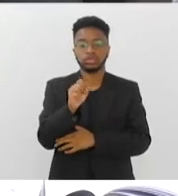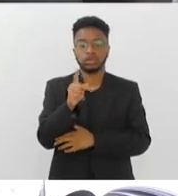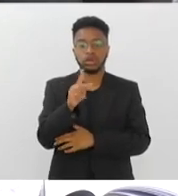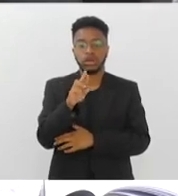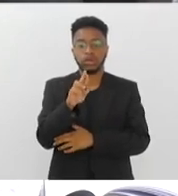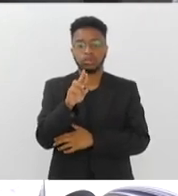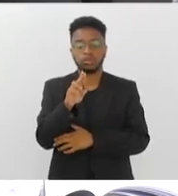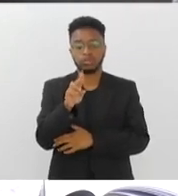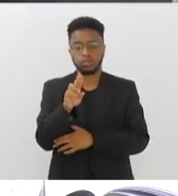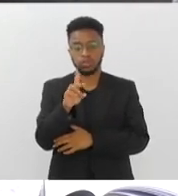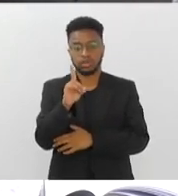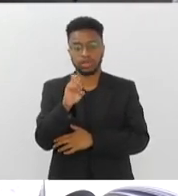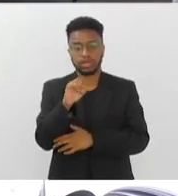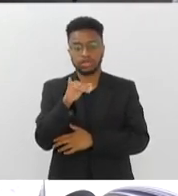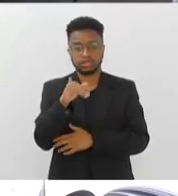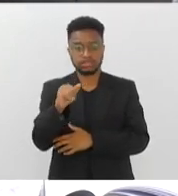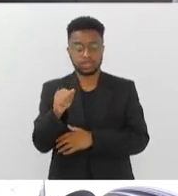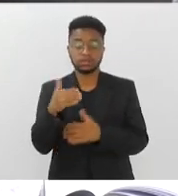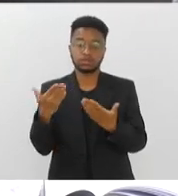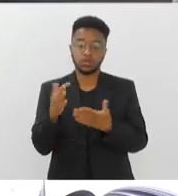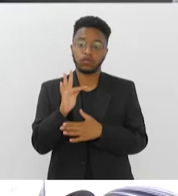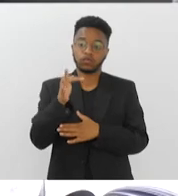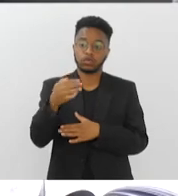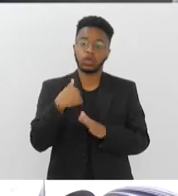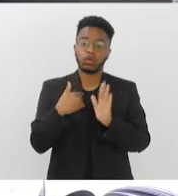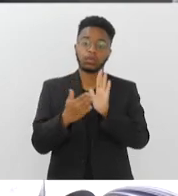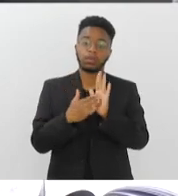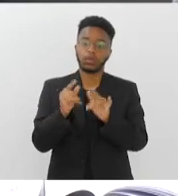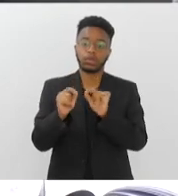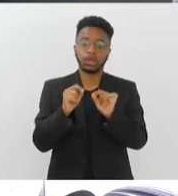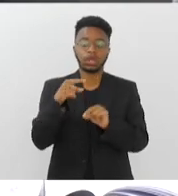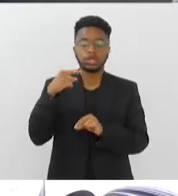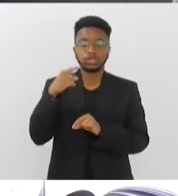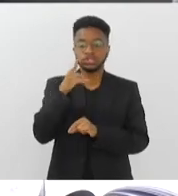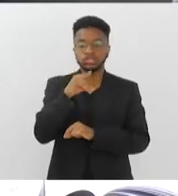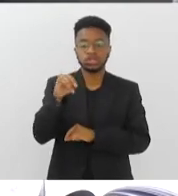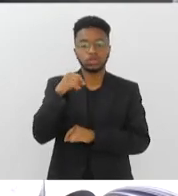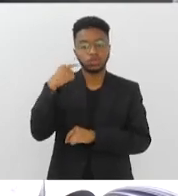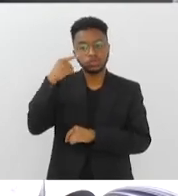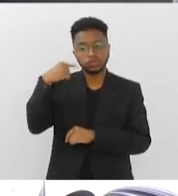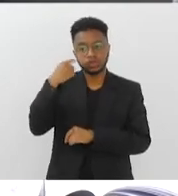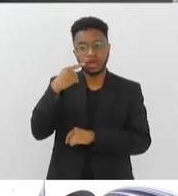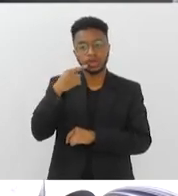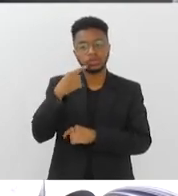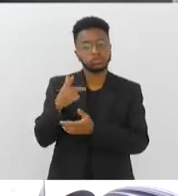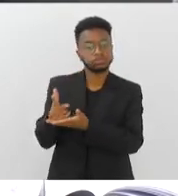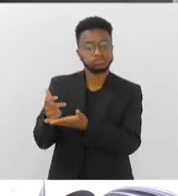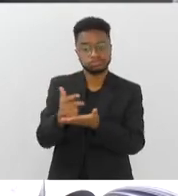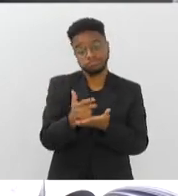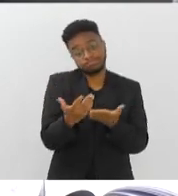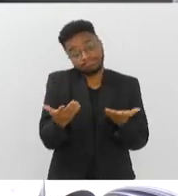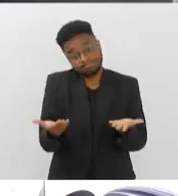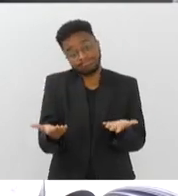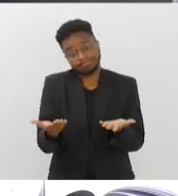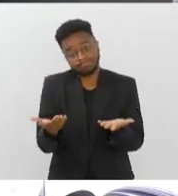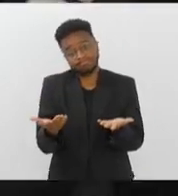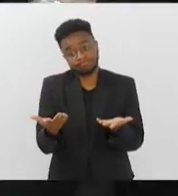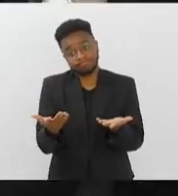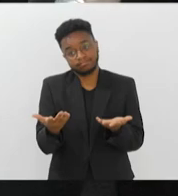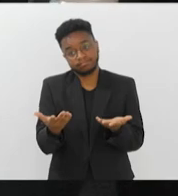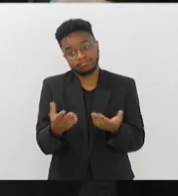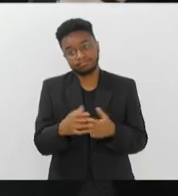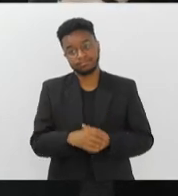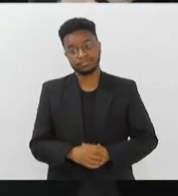aqui propor na próxima o dia do advogado tributarista. Por que não? Dia do professor de